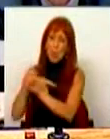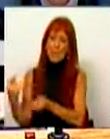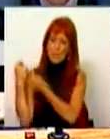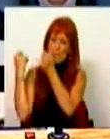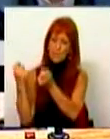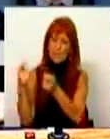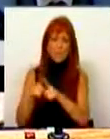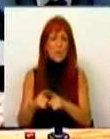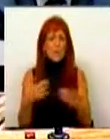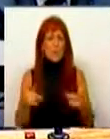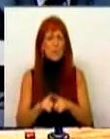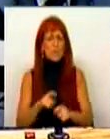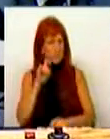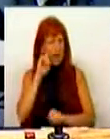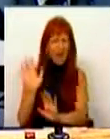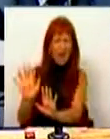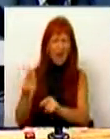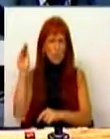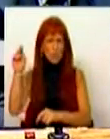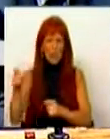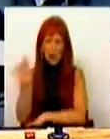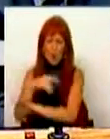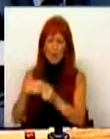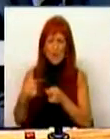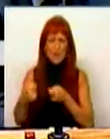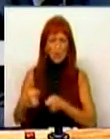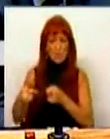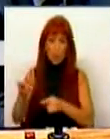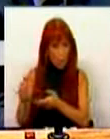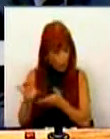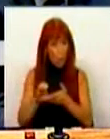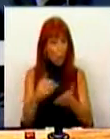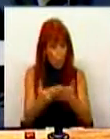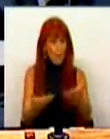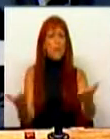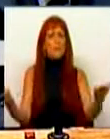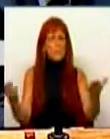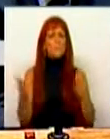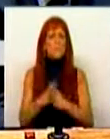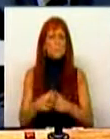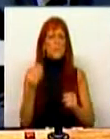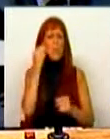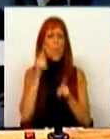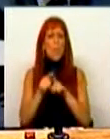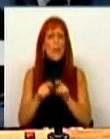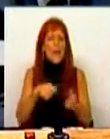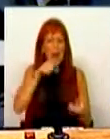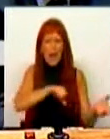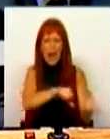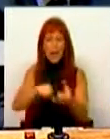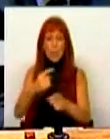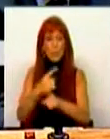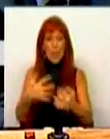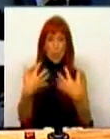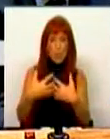Investimentos, vencer a resistência no Banco Europeu de Investimentos ao financiamento de mecanismos de regadio, porque